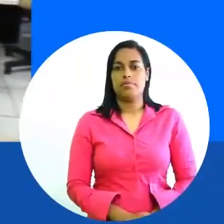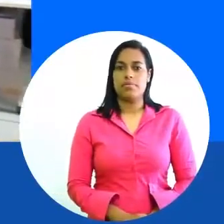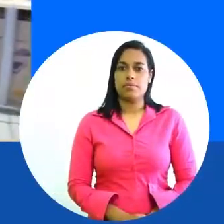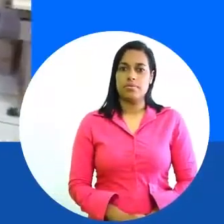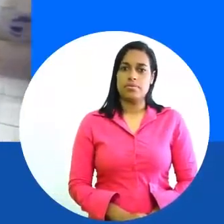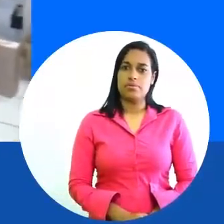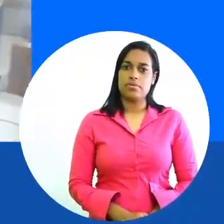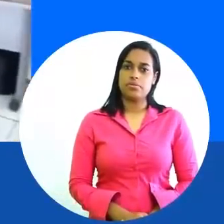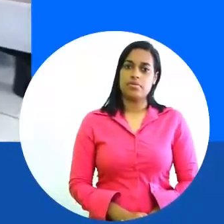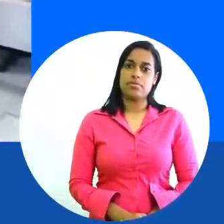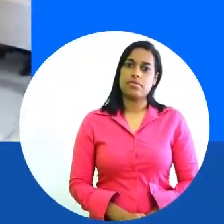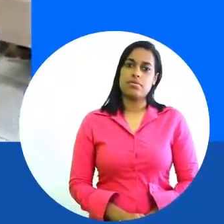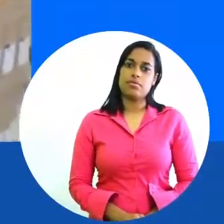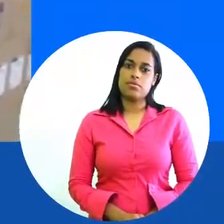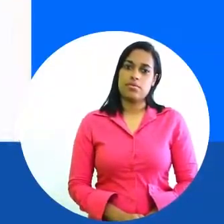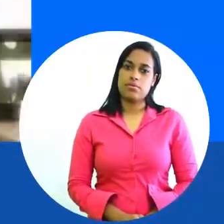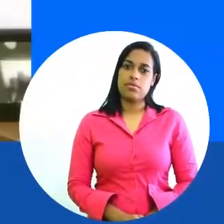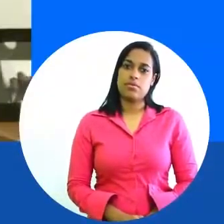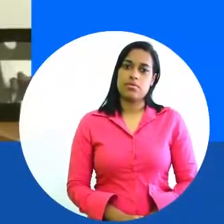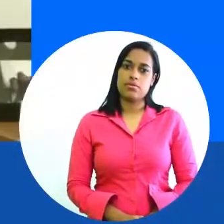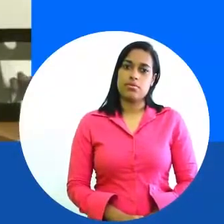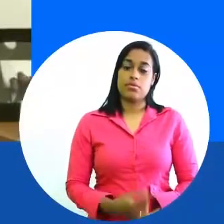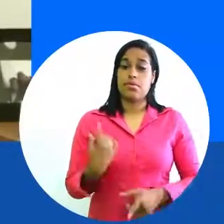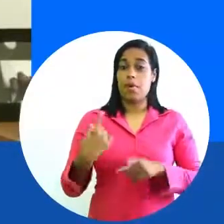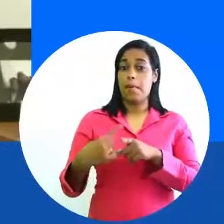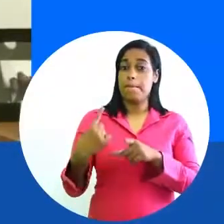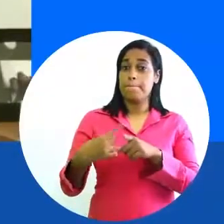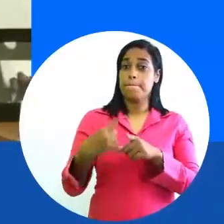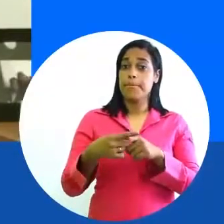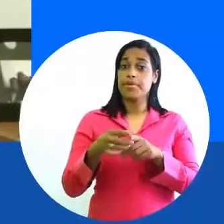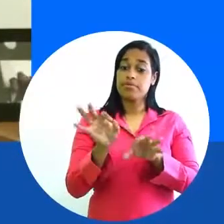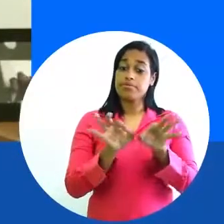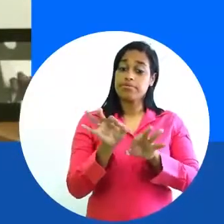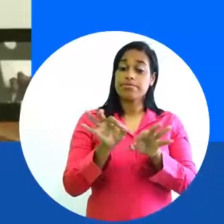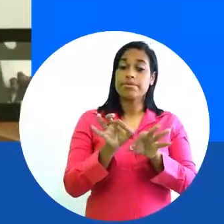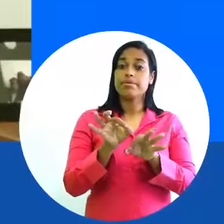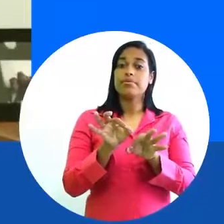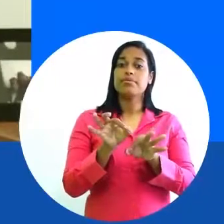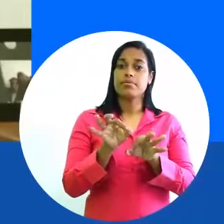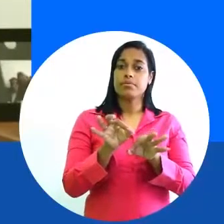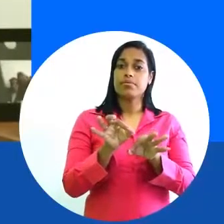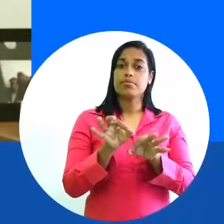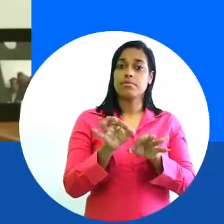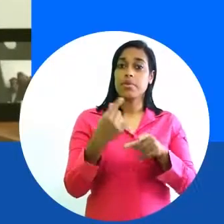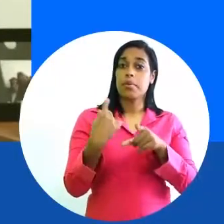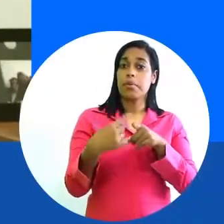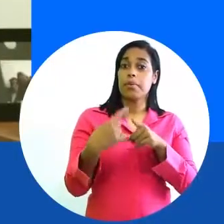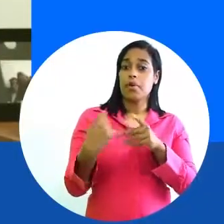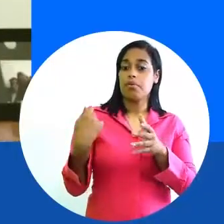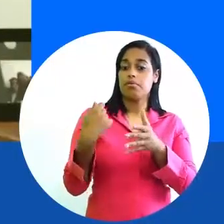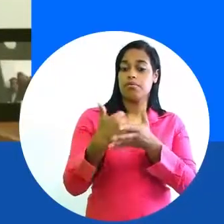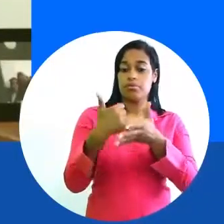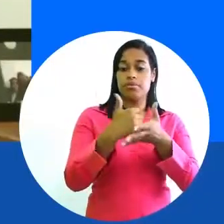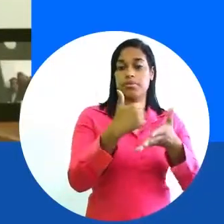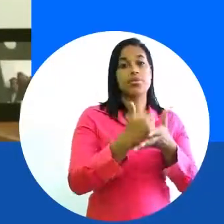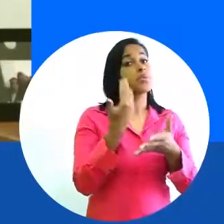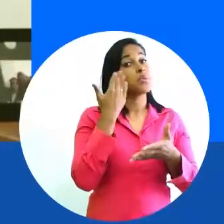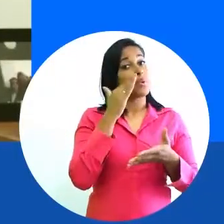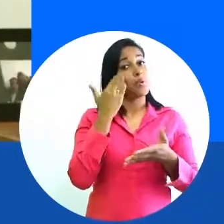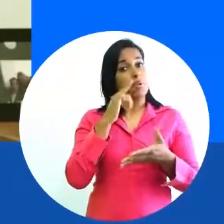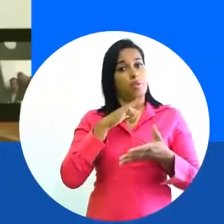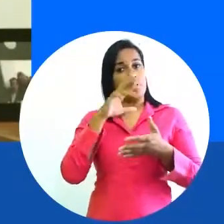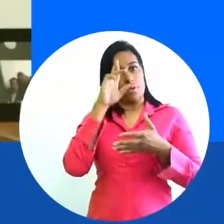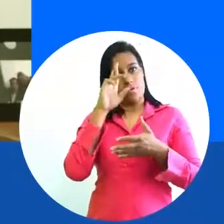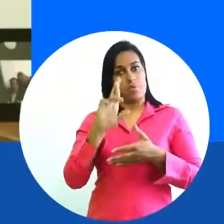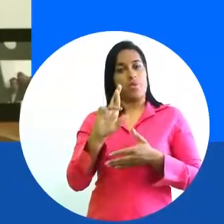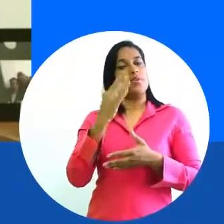Porque o ordenamento lá é cumprido. Porque o contribuinte, se não tem medo, tem respeito,